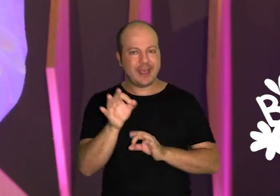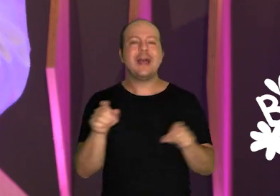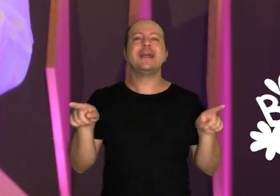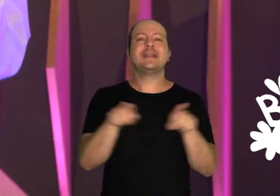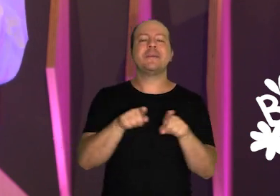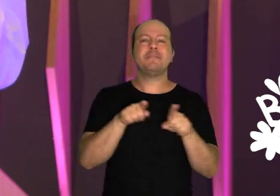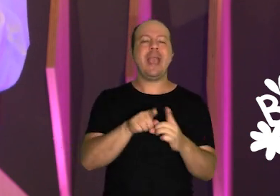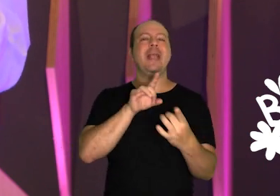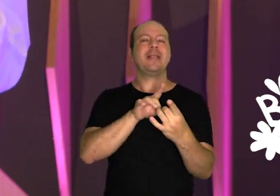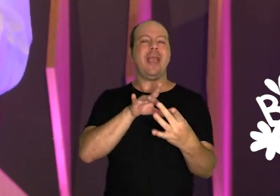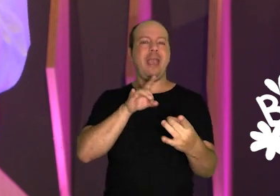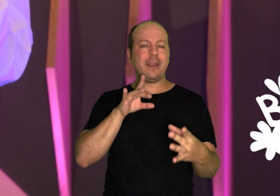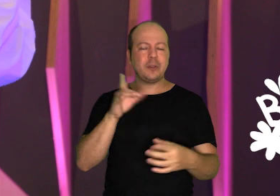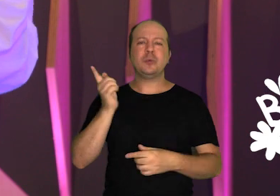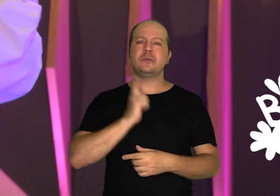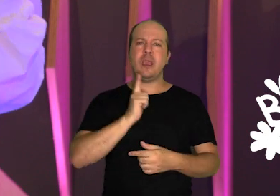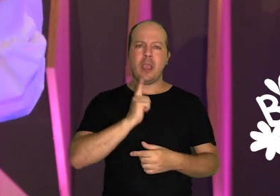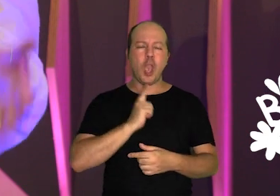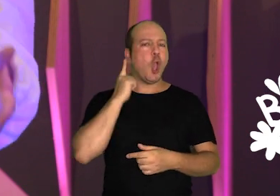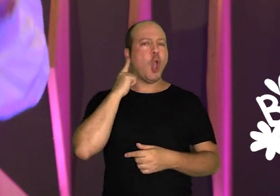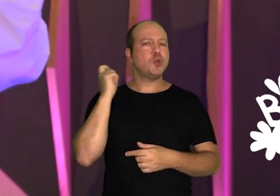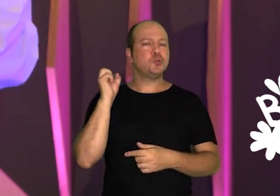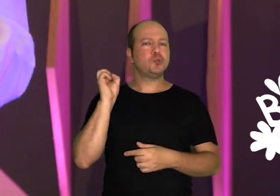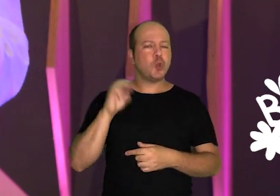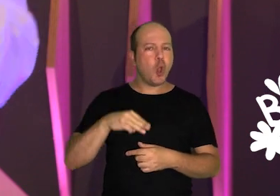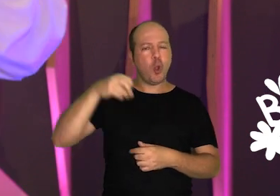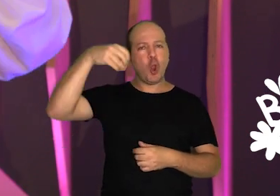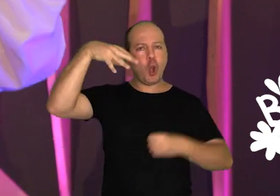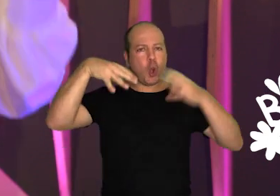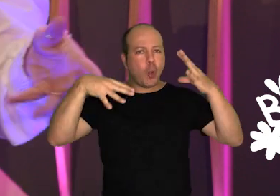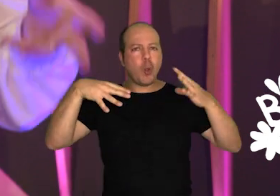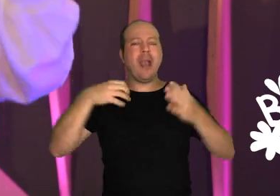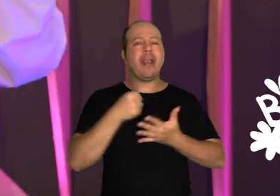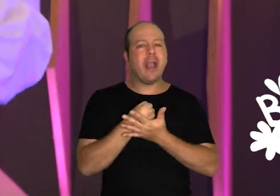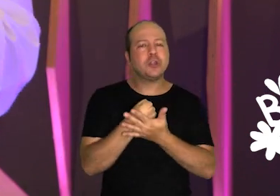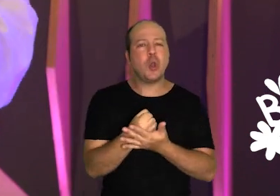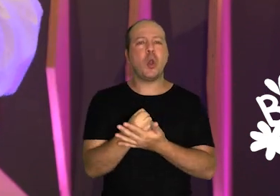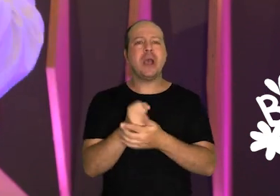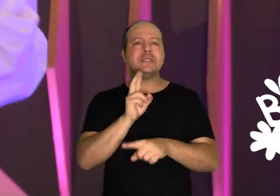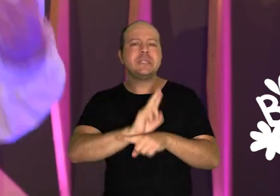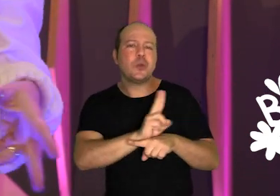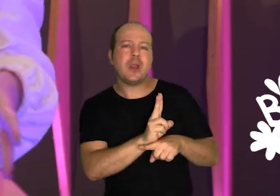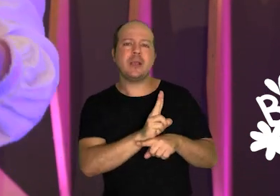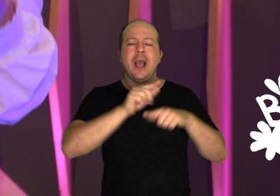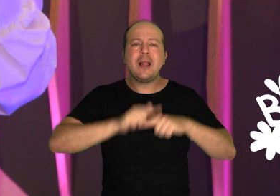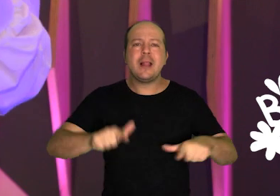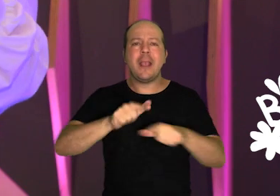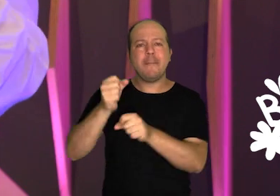também aos técnicos, fornecedores de som, de luz, carregadores, segurança, pessoal da